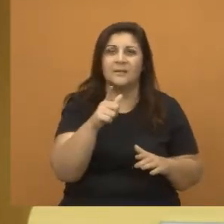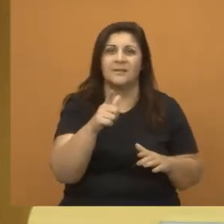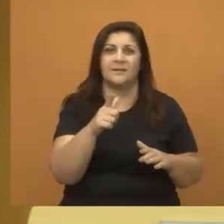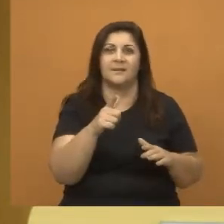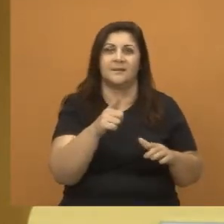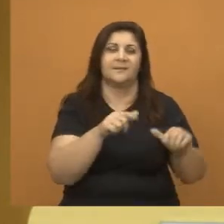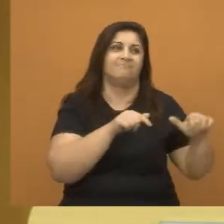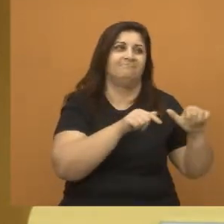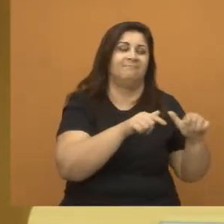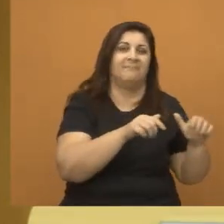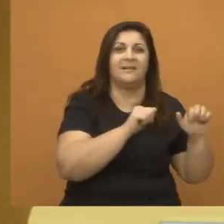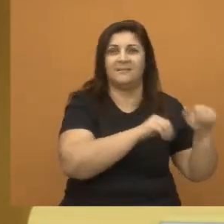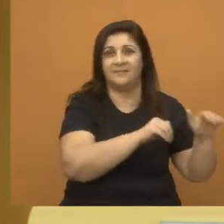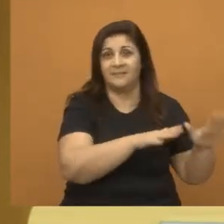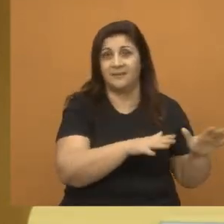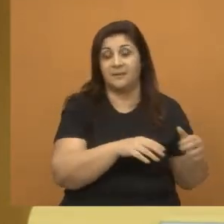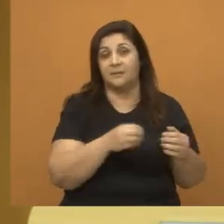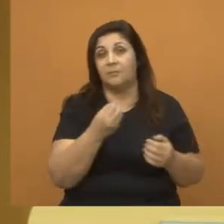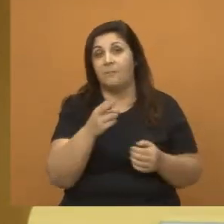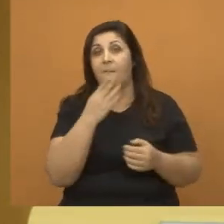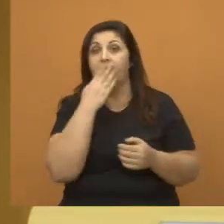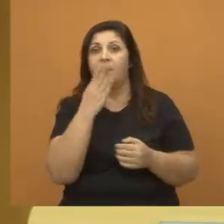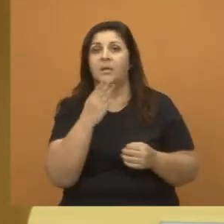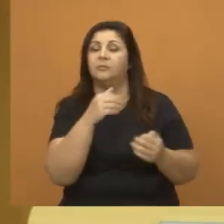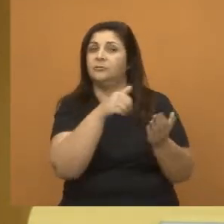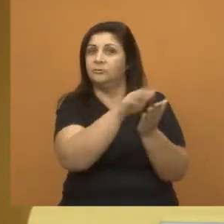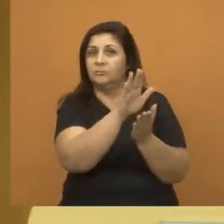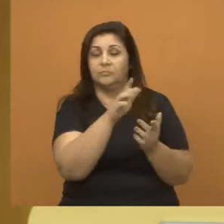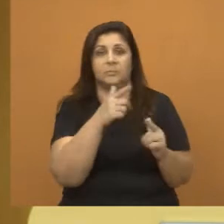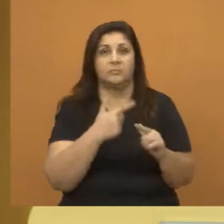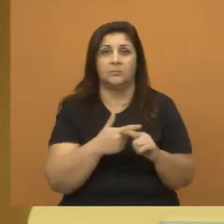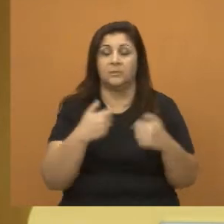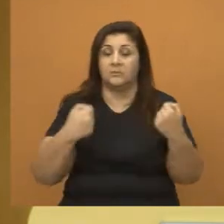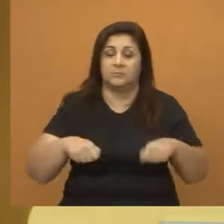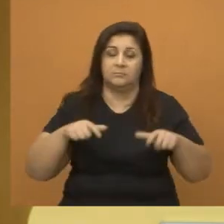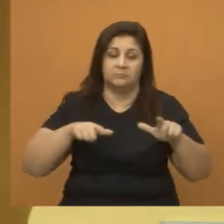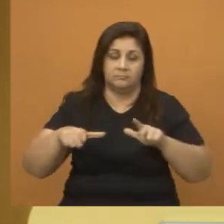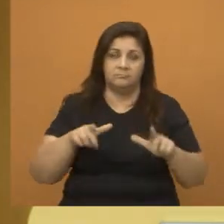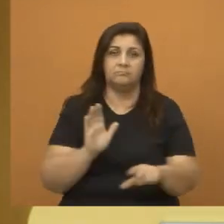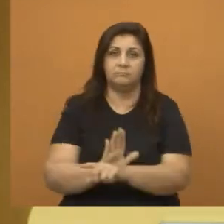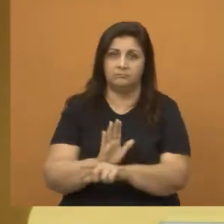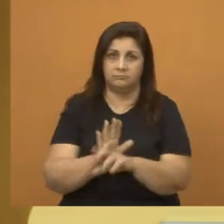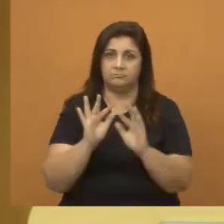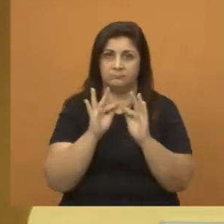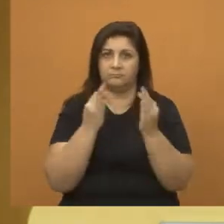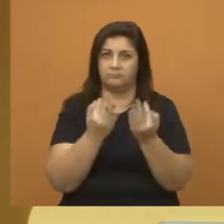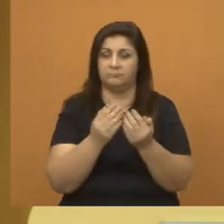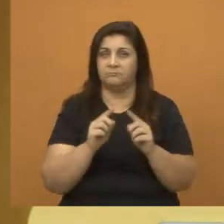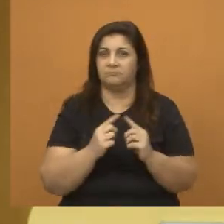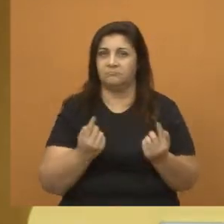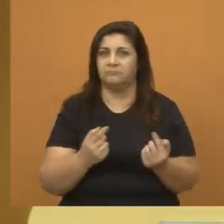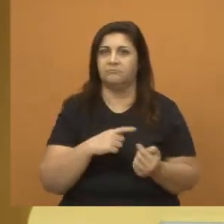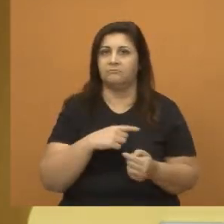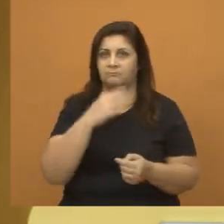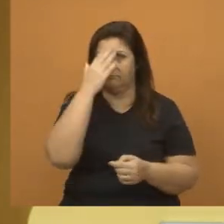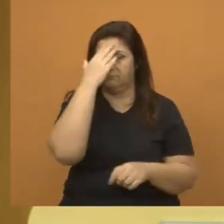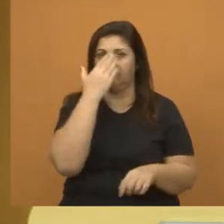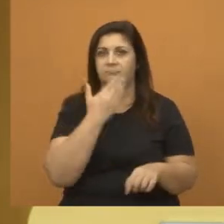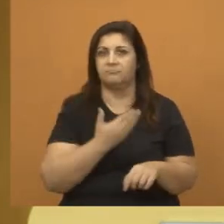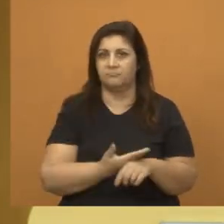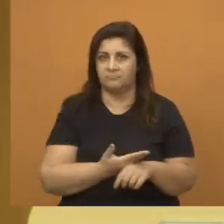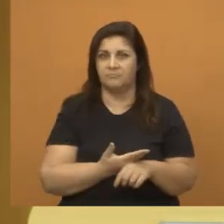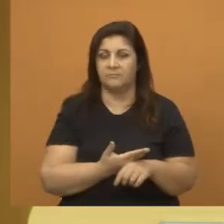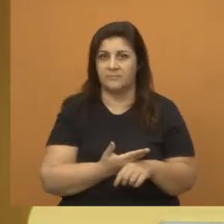tem muito que pede dispensa porque precisa trabalhar para ajudar a família mas tenho certeza que aqueles que